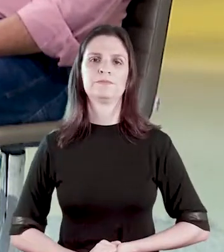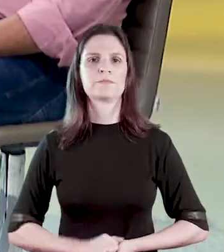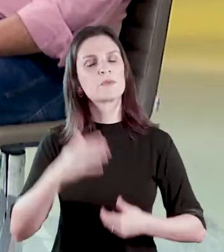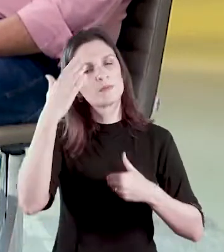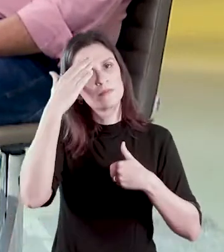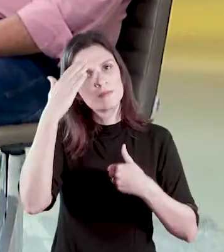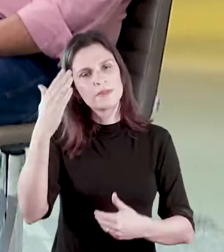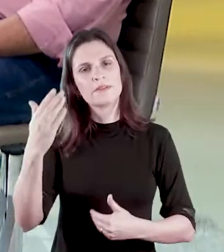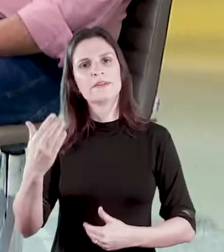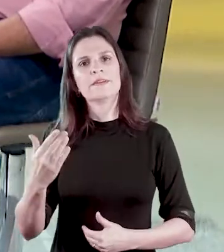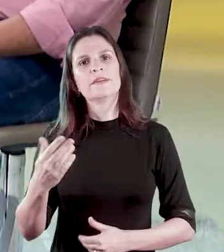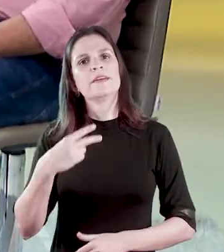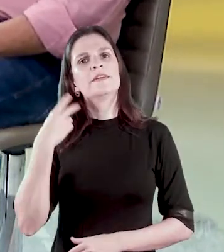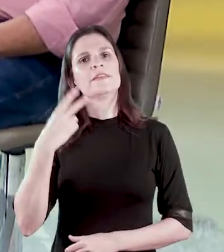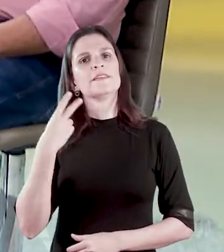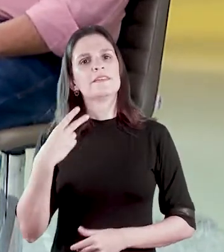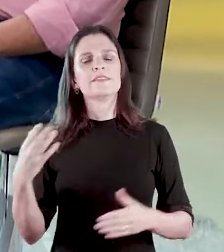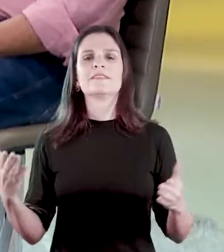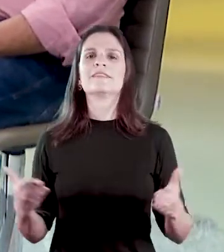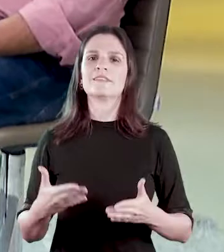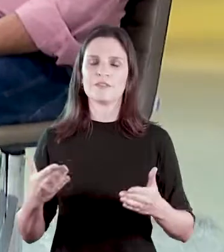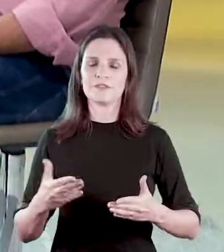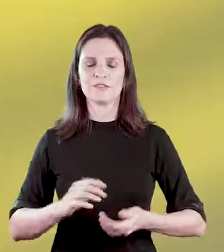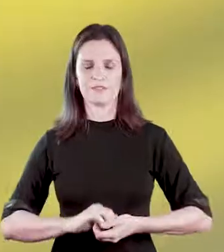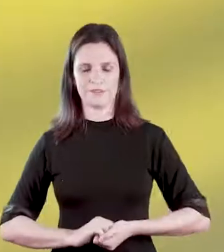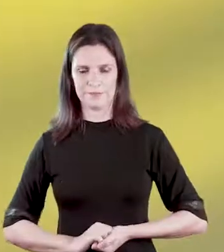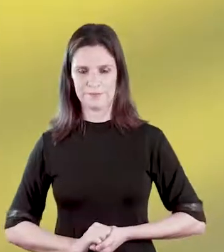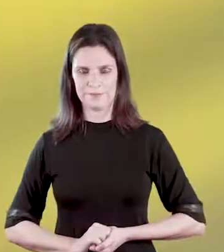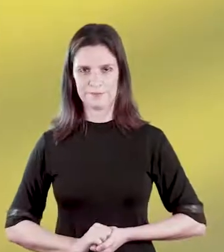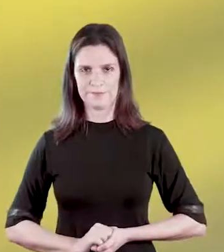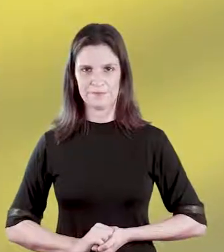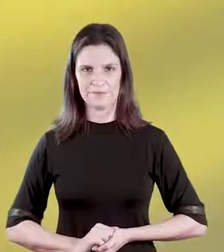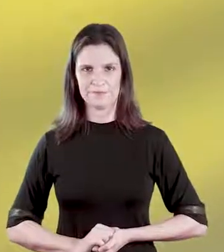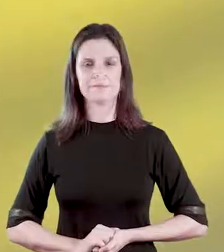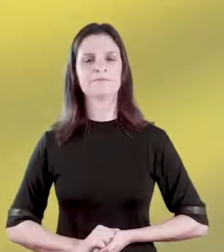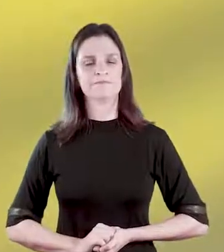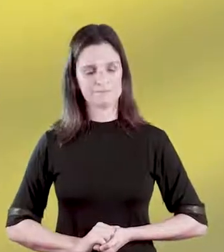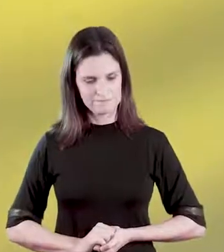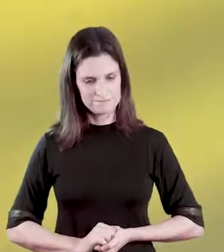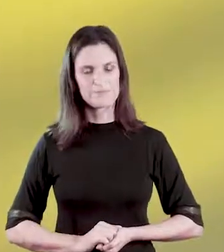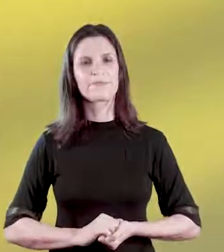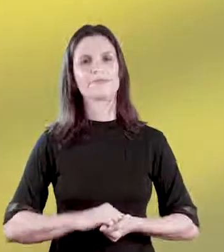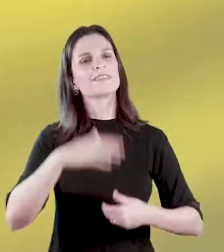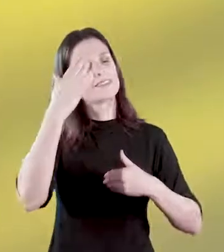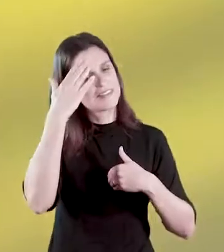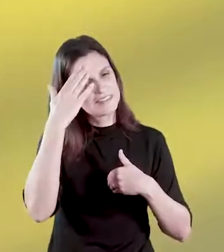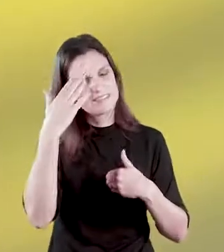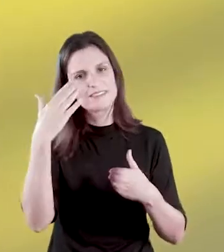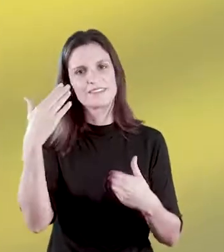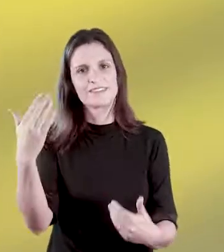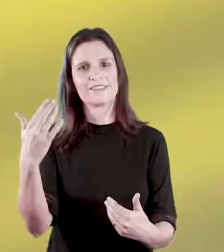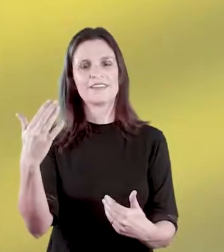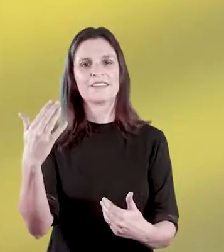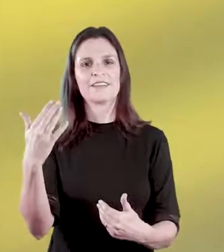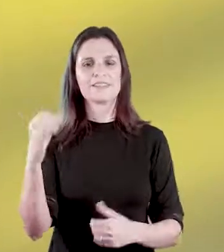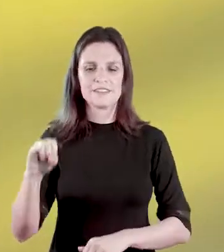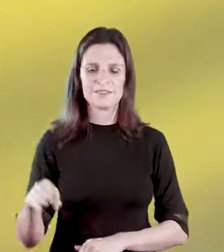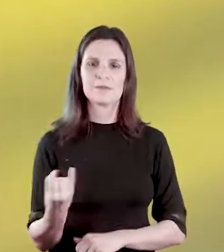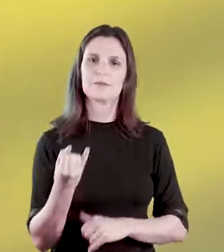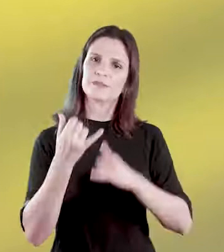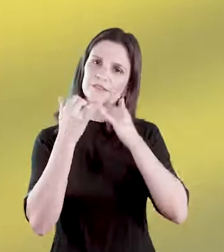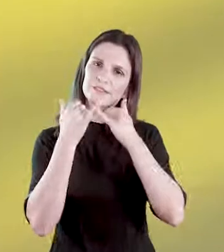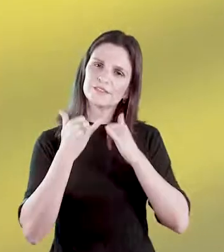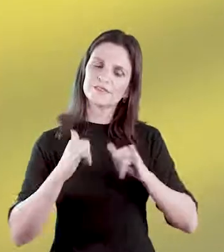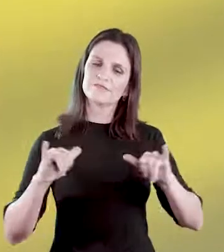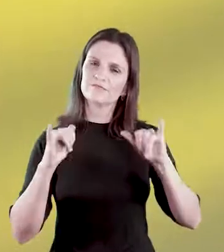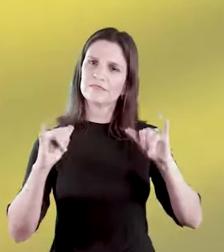obrigada a vereador pela sua participação hoje aqui no programa é uma honra eu quero agradecer o espaço que vai ser